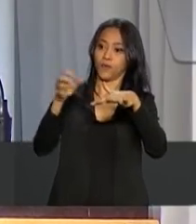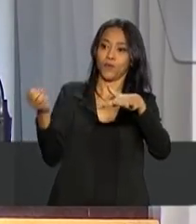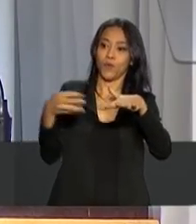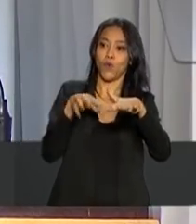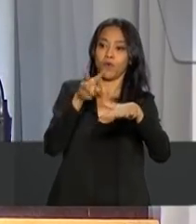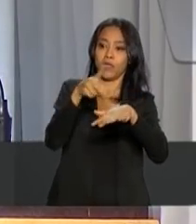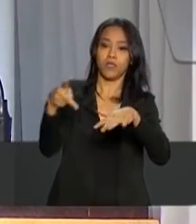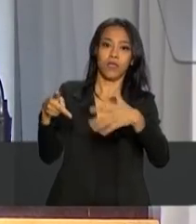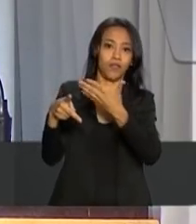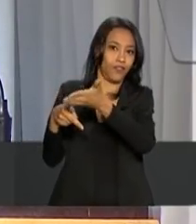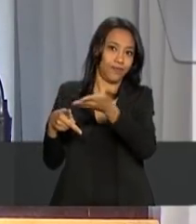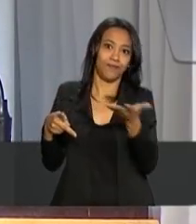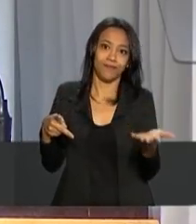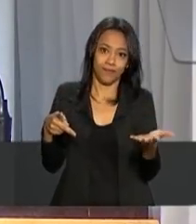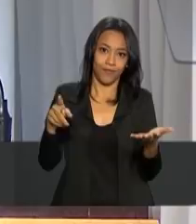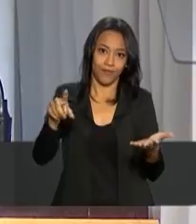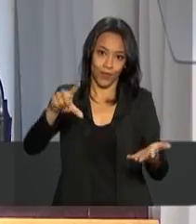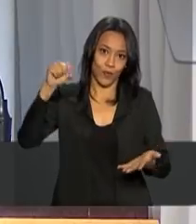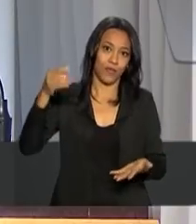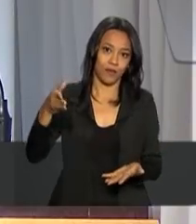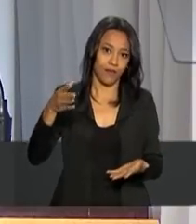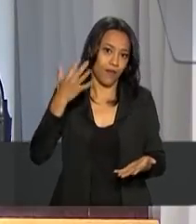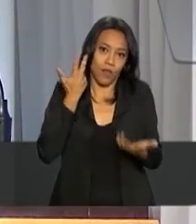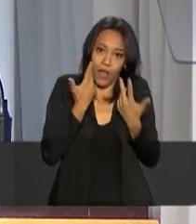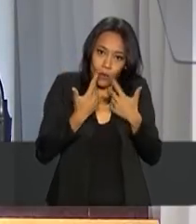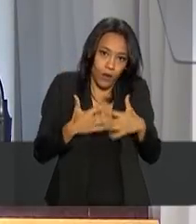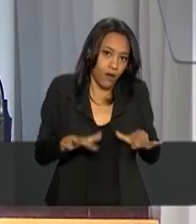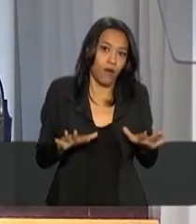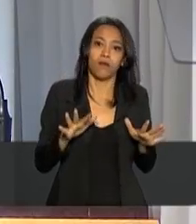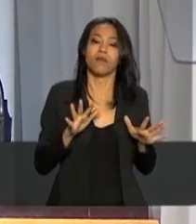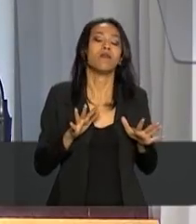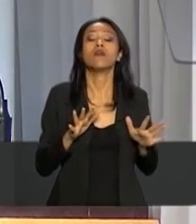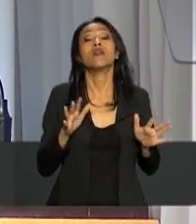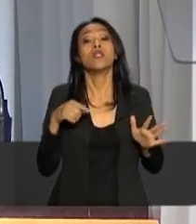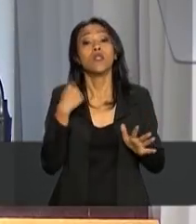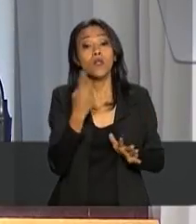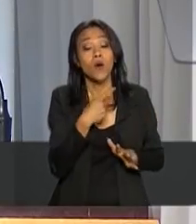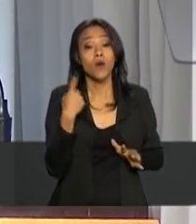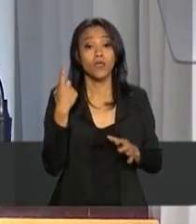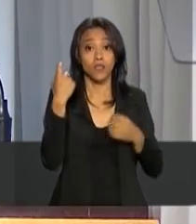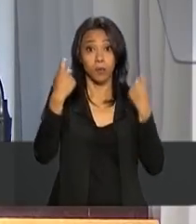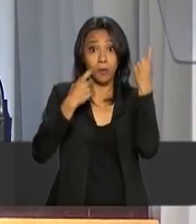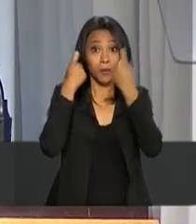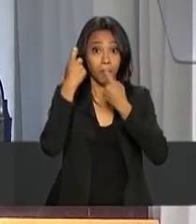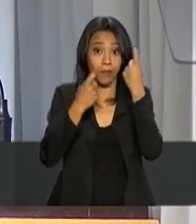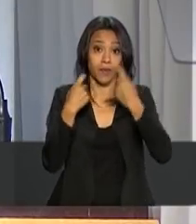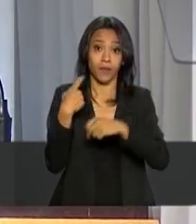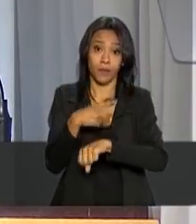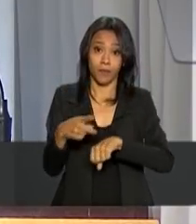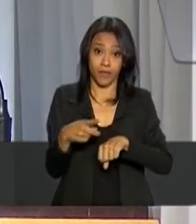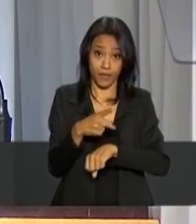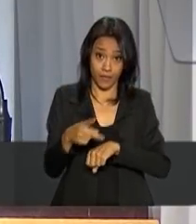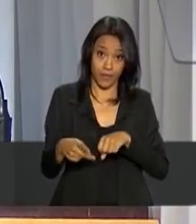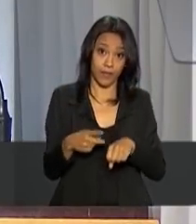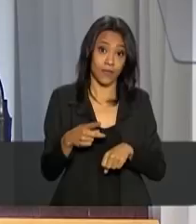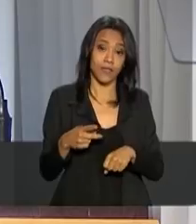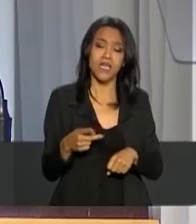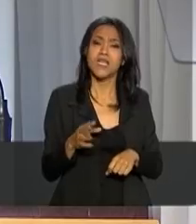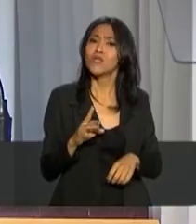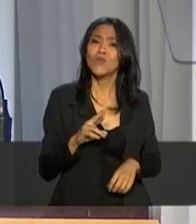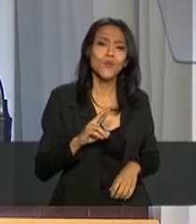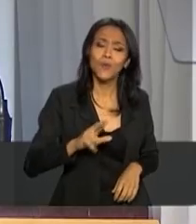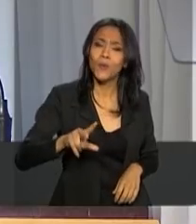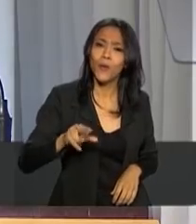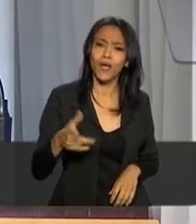eleito, é natural, não é? Então, mas nós estamos preocupados com o país. Vejam até que não é para o meu